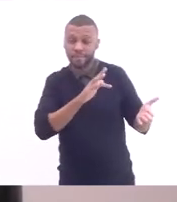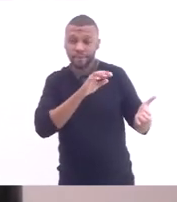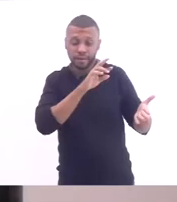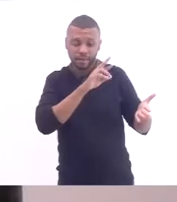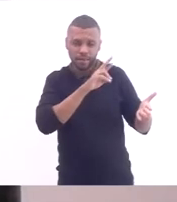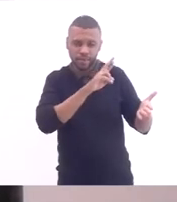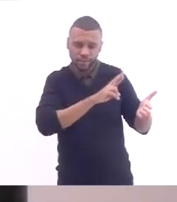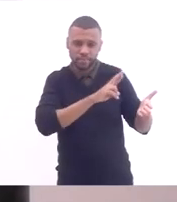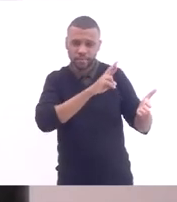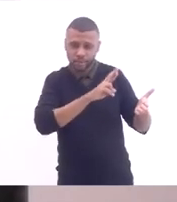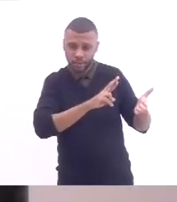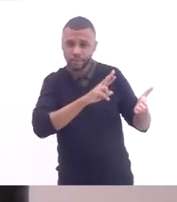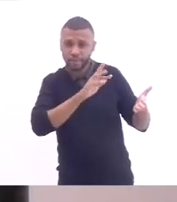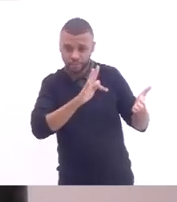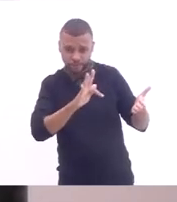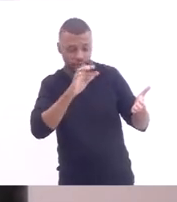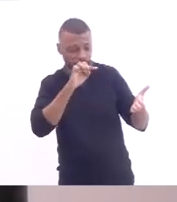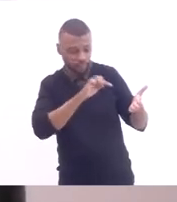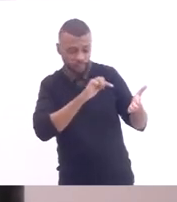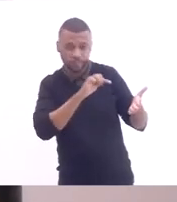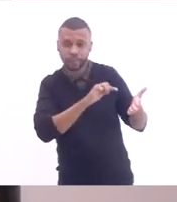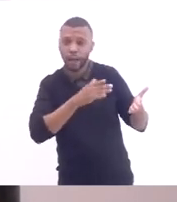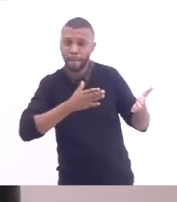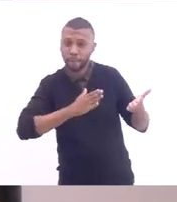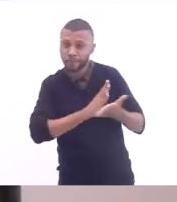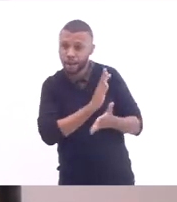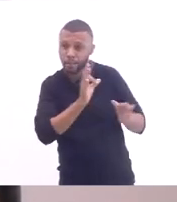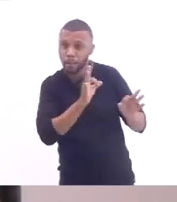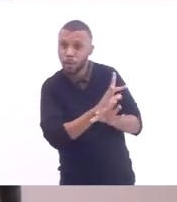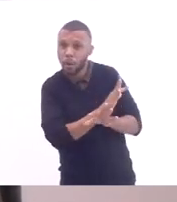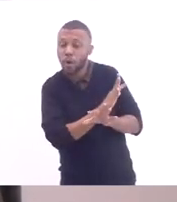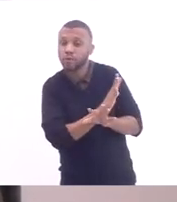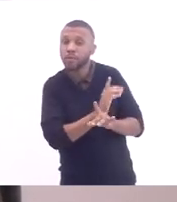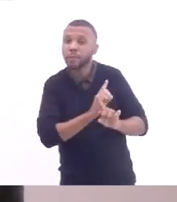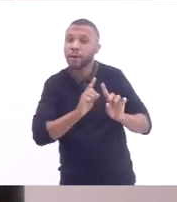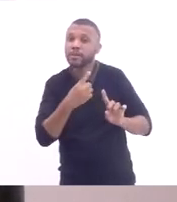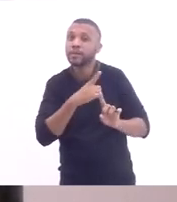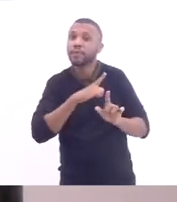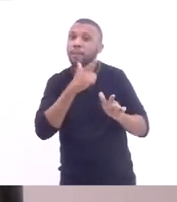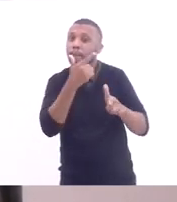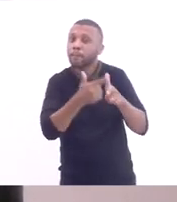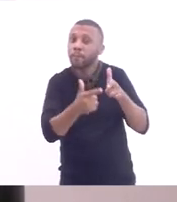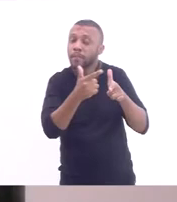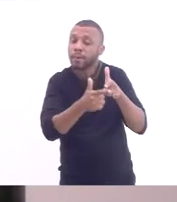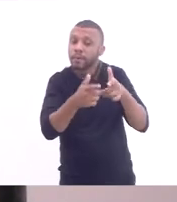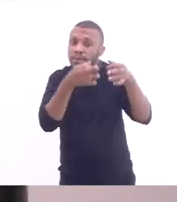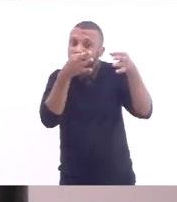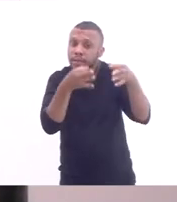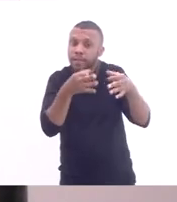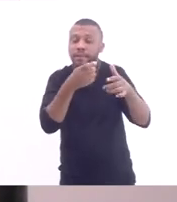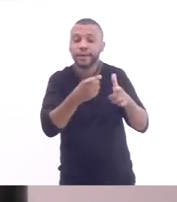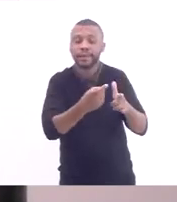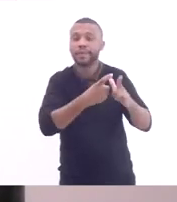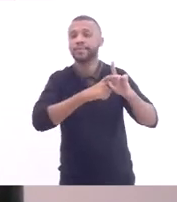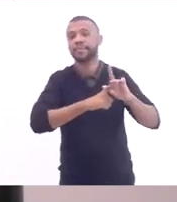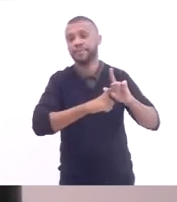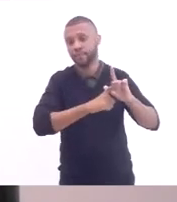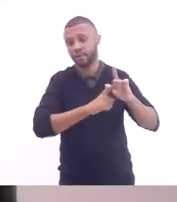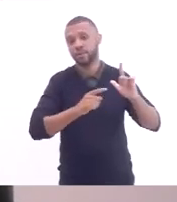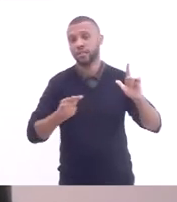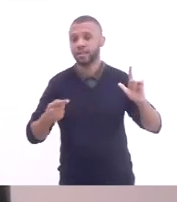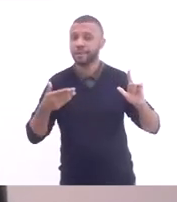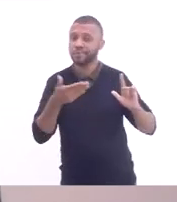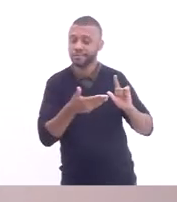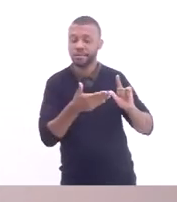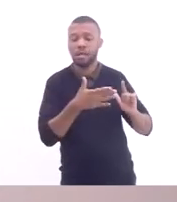o regime aprovado, como Vossa Excelência mesmo disse aqui, nós temos um problema concreto, que é a dívida que aí está, que